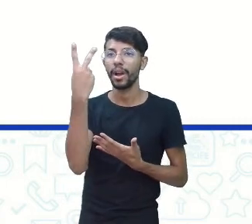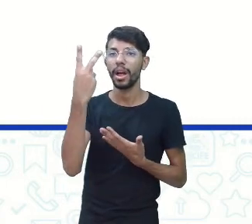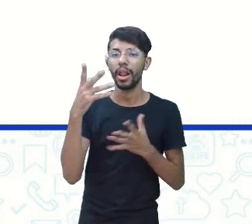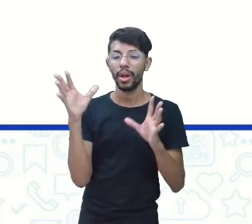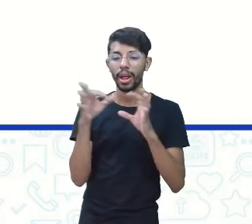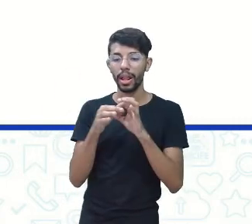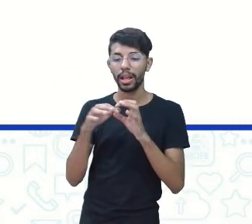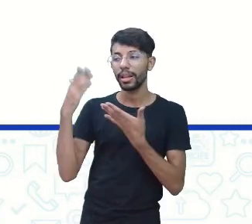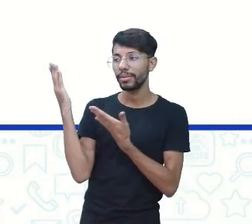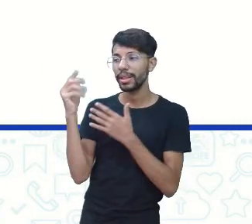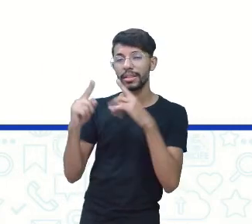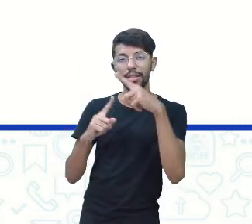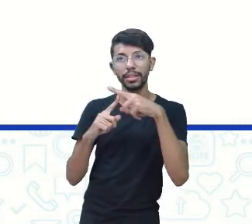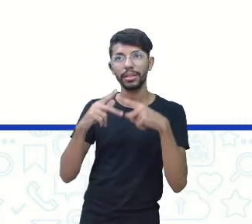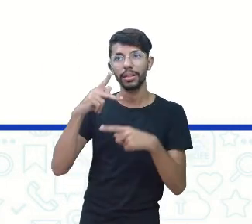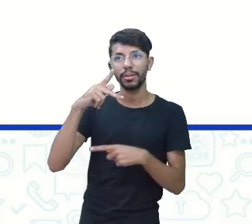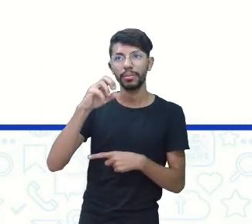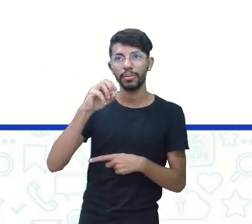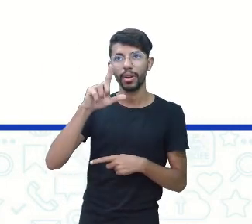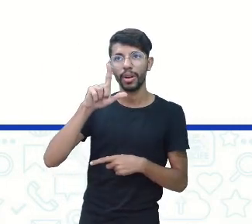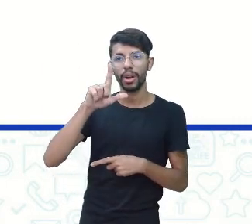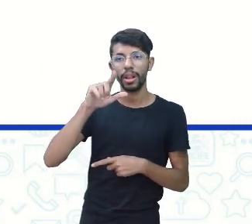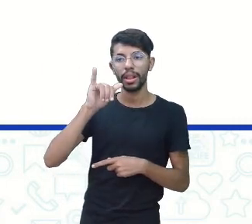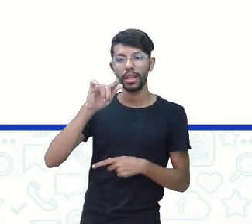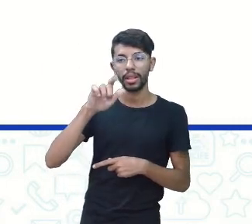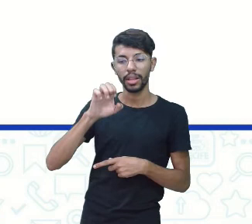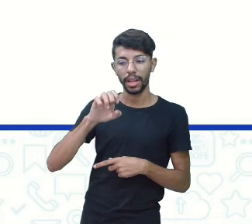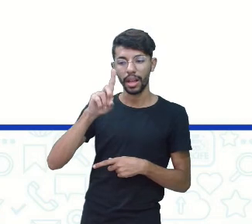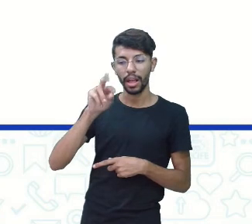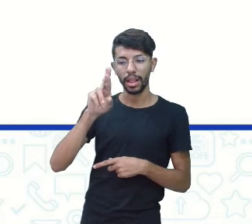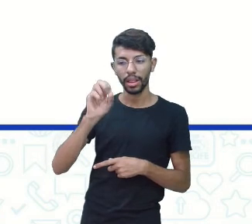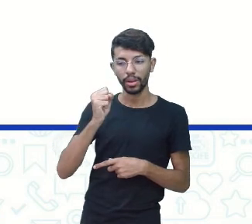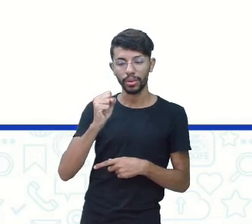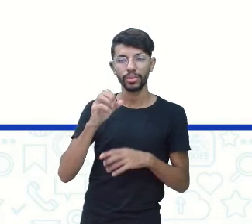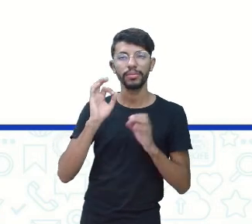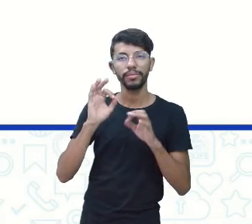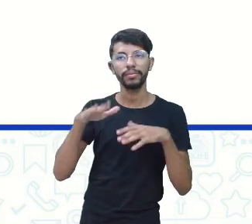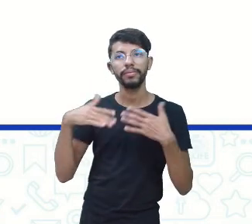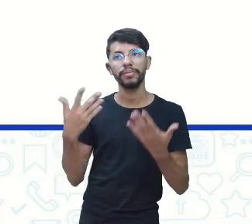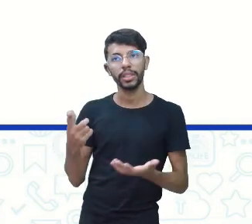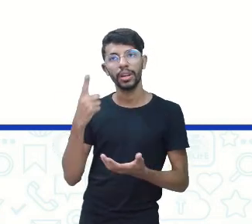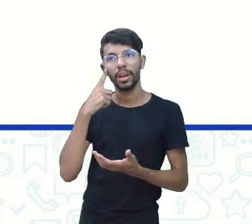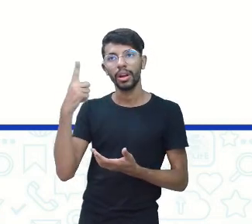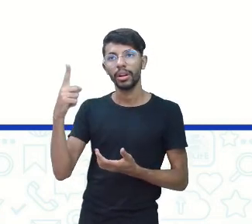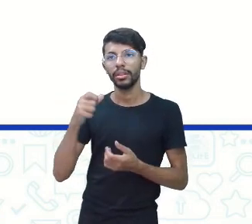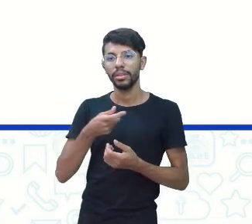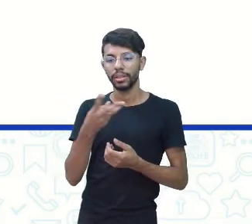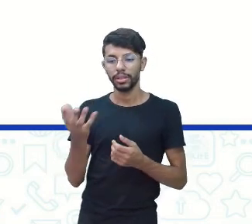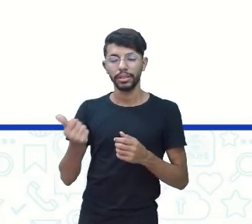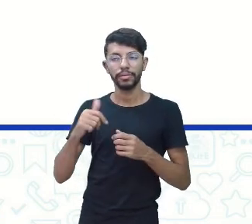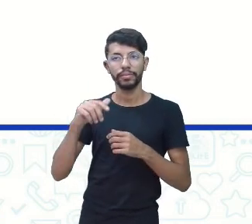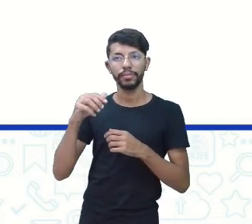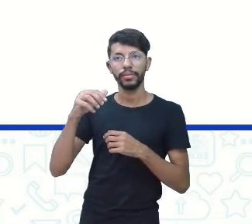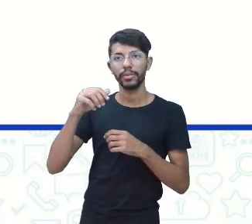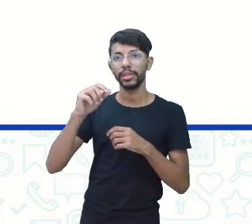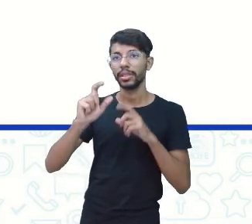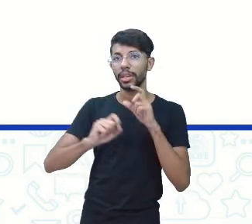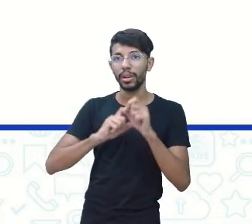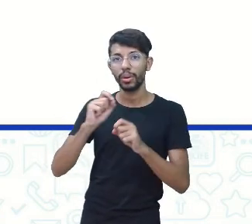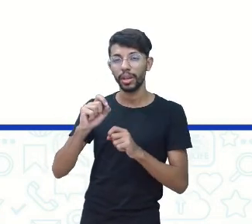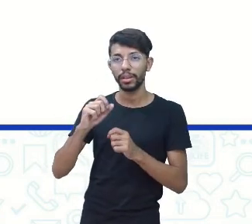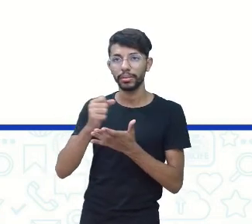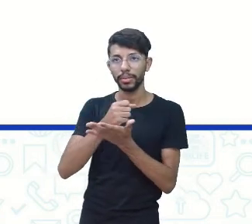a esse polígono, né? Esse poliedro, na verdade, tá? Então, a gente tem aqui, ó, a quantidade de lados da base são